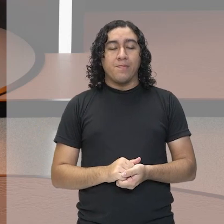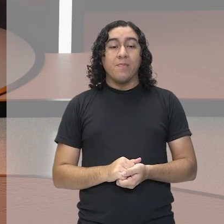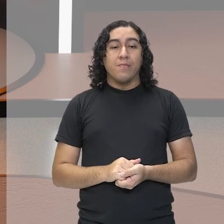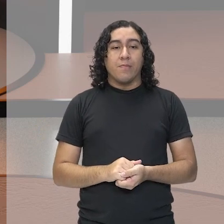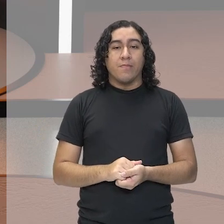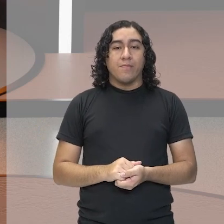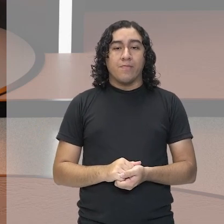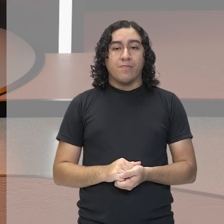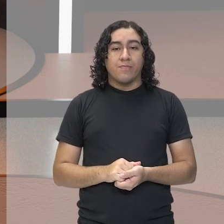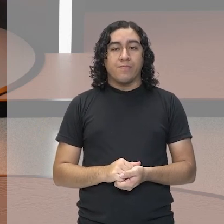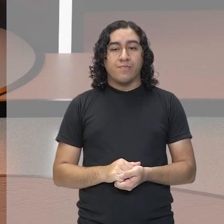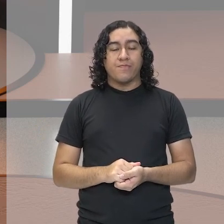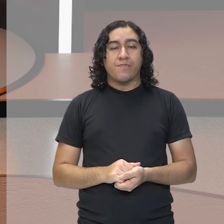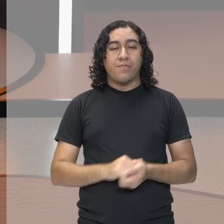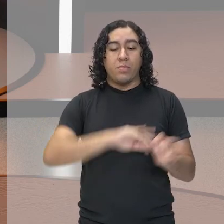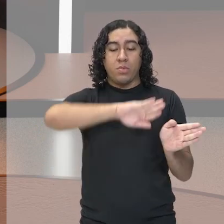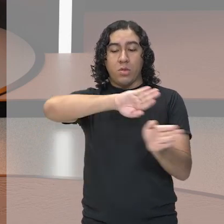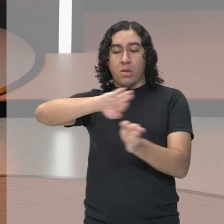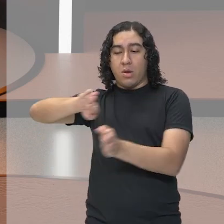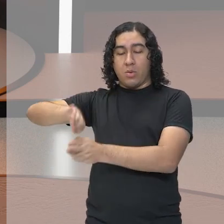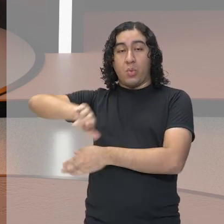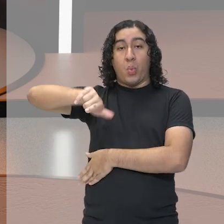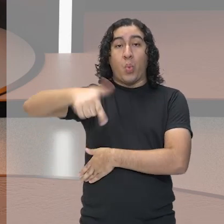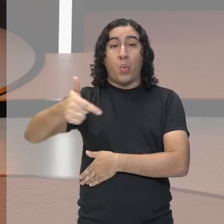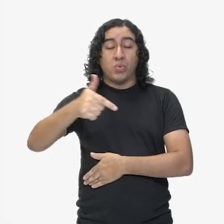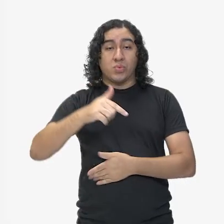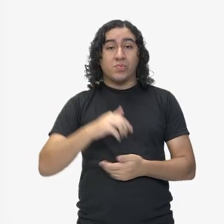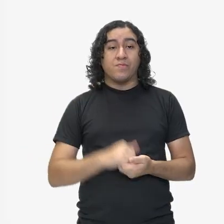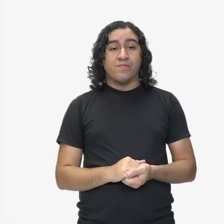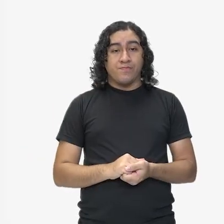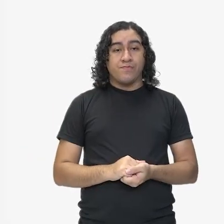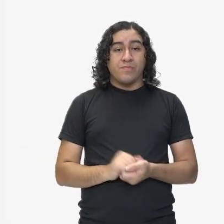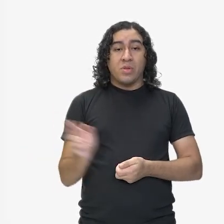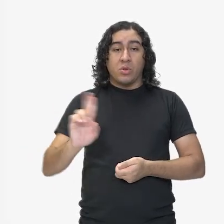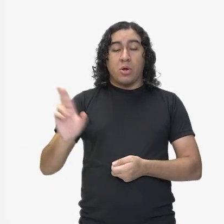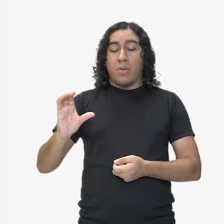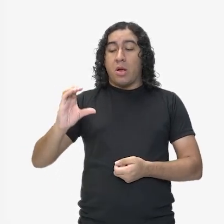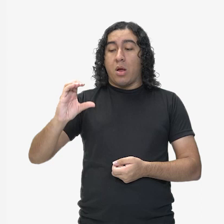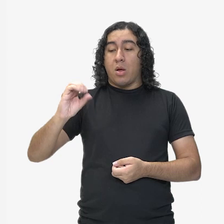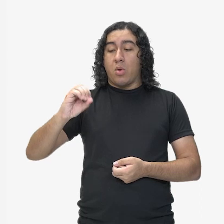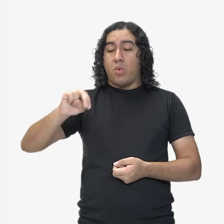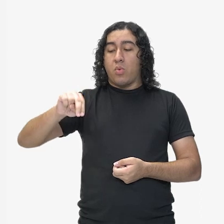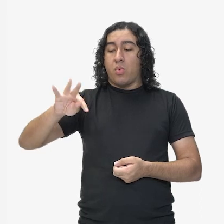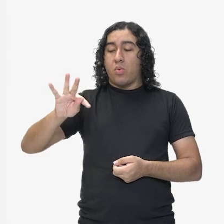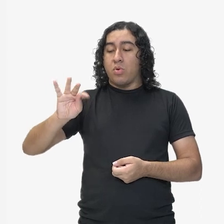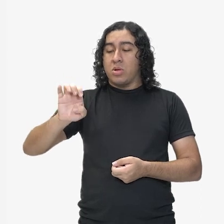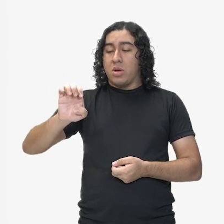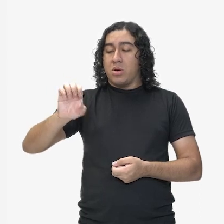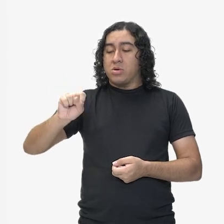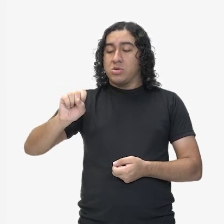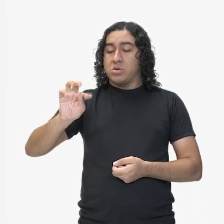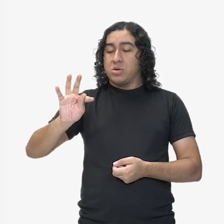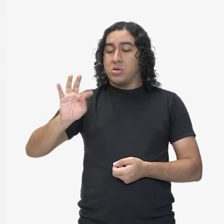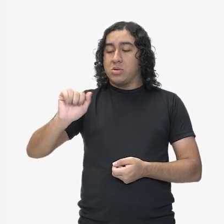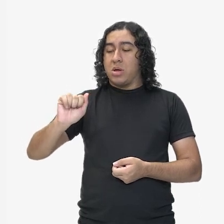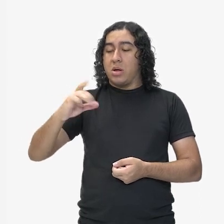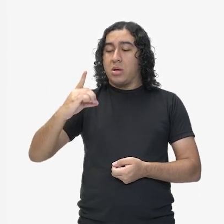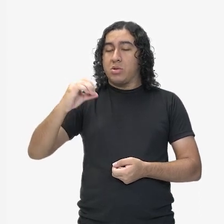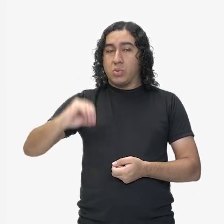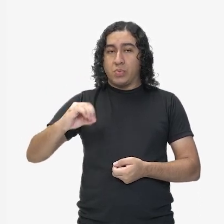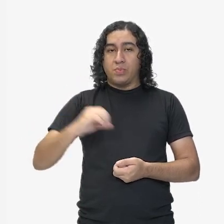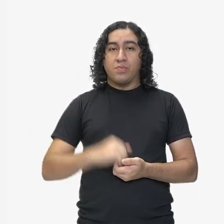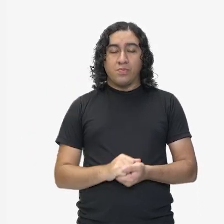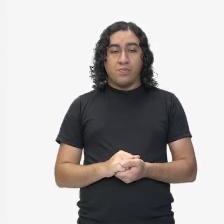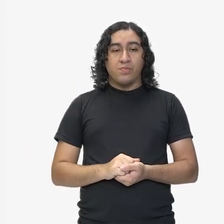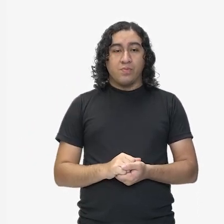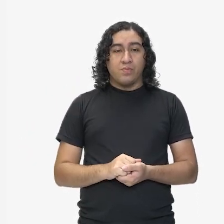então passar para um novo movimento, que é a Guerra do Contestado. Vamos ver também aí a liderança